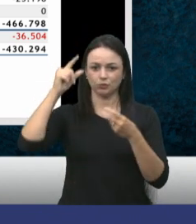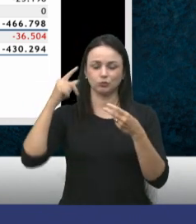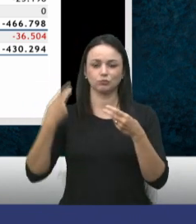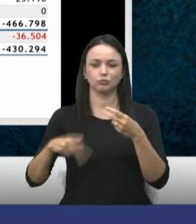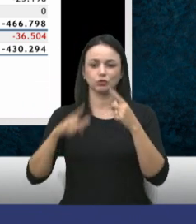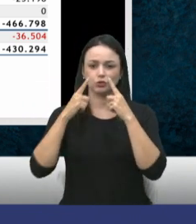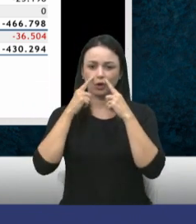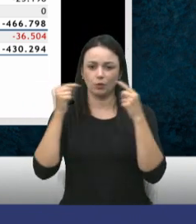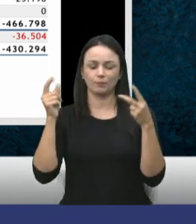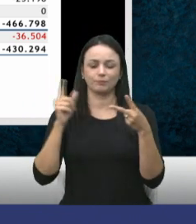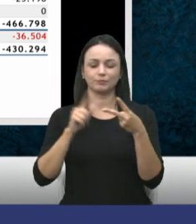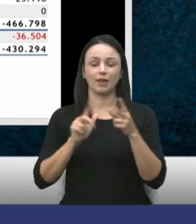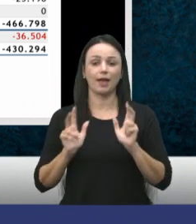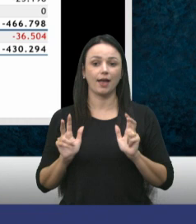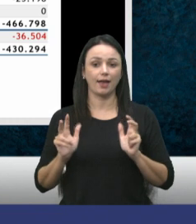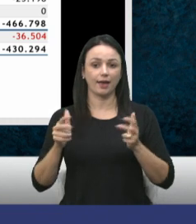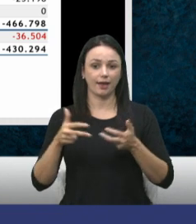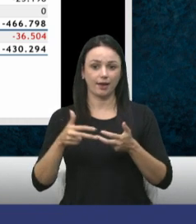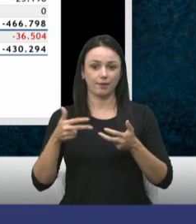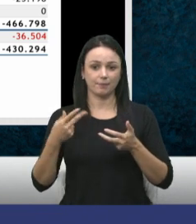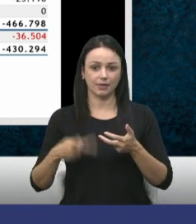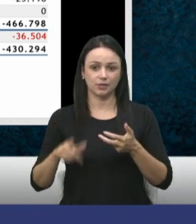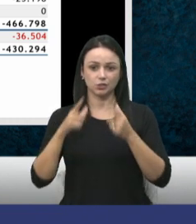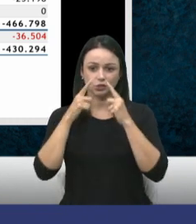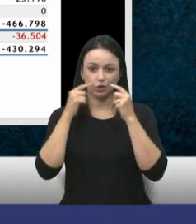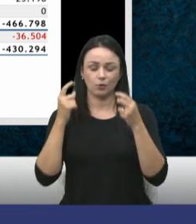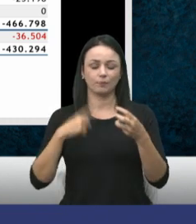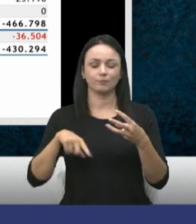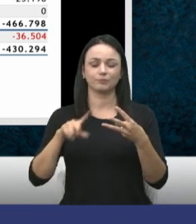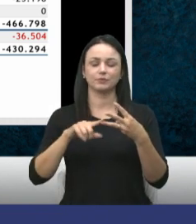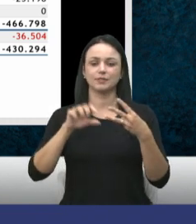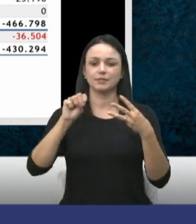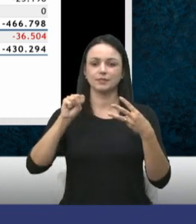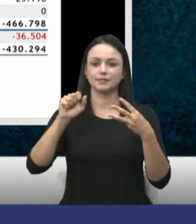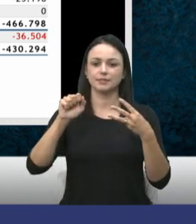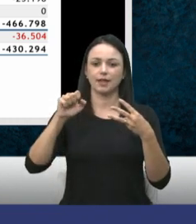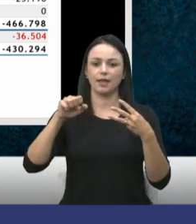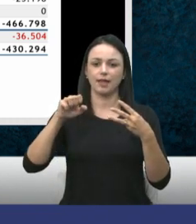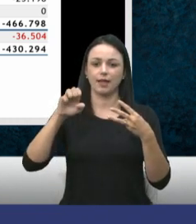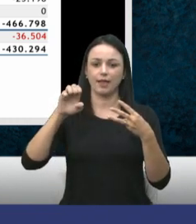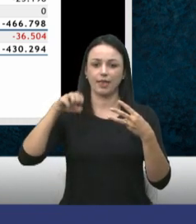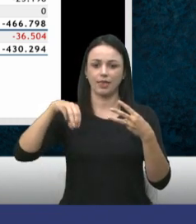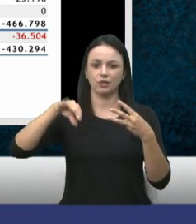Jaú, Câmara Municipal de Jaú e Agência Saenja.